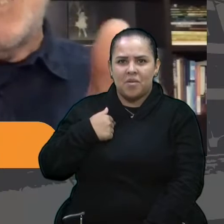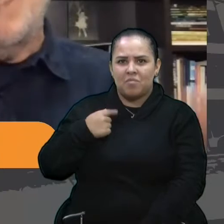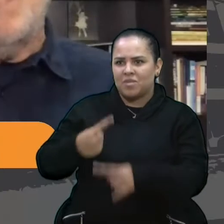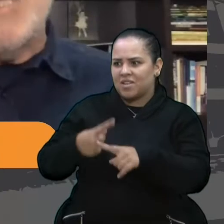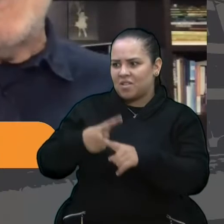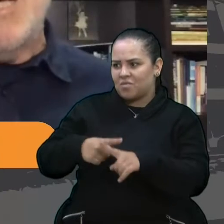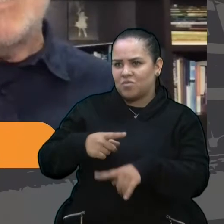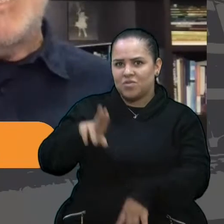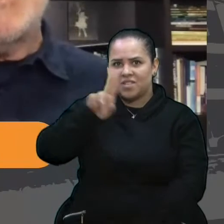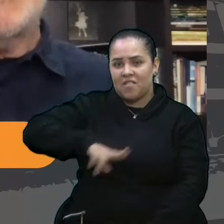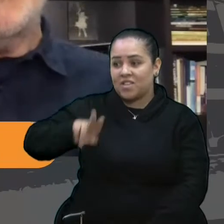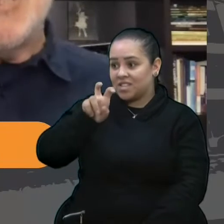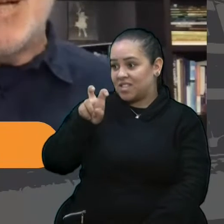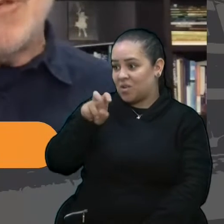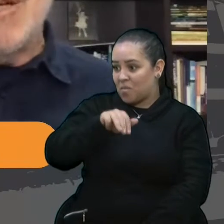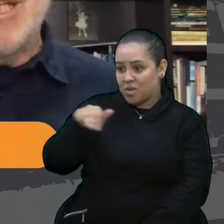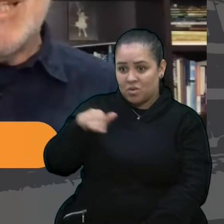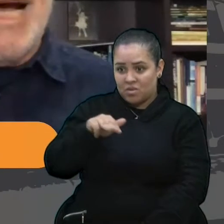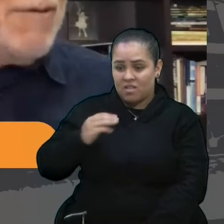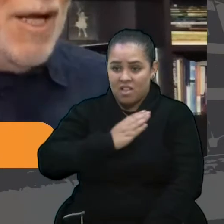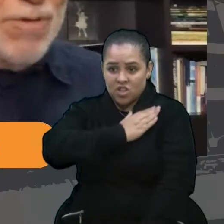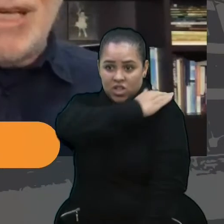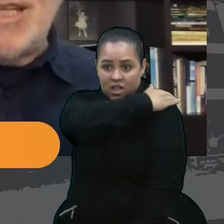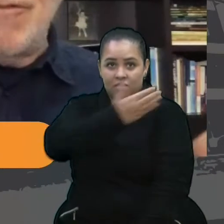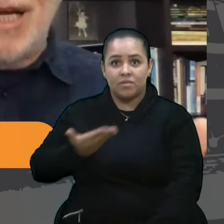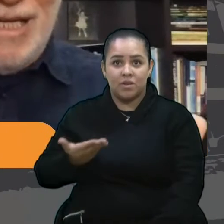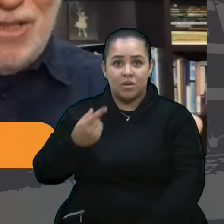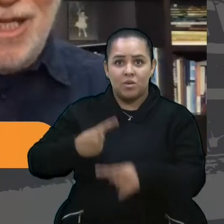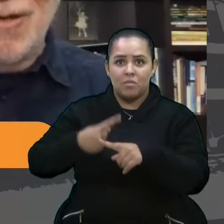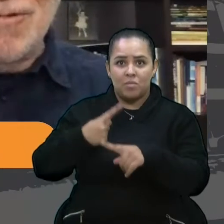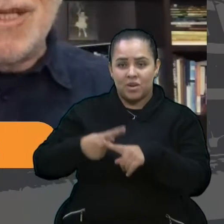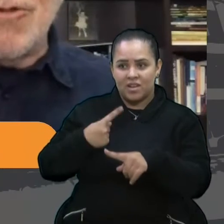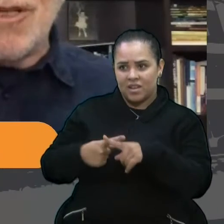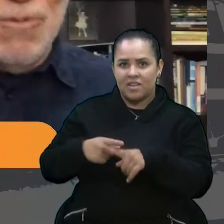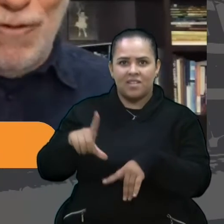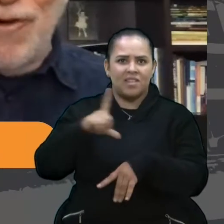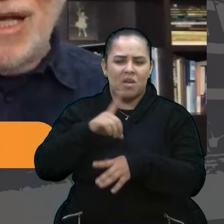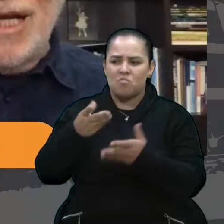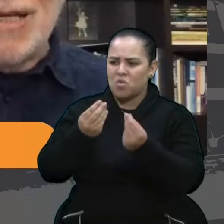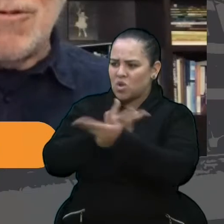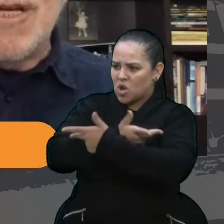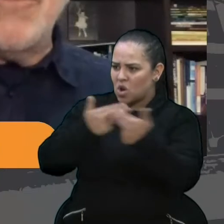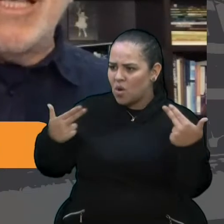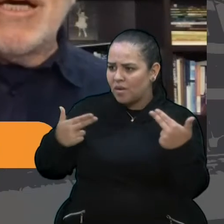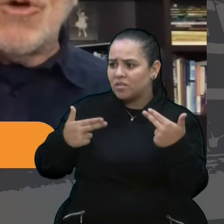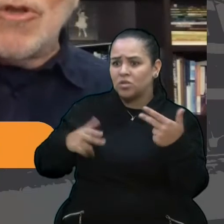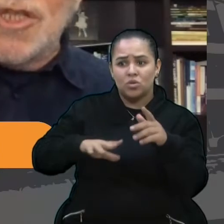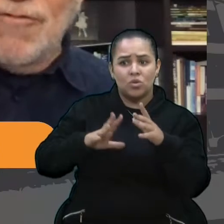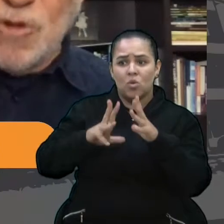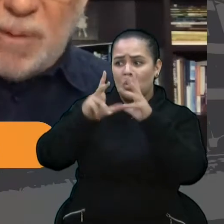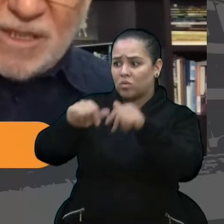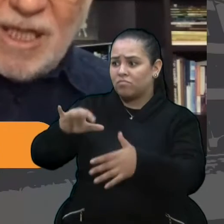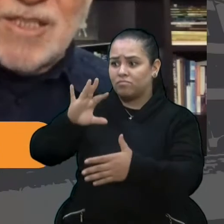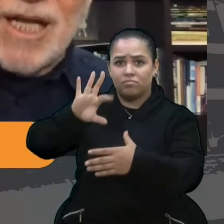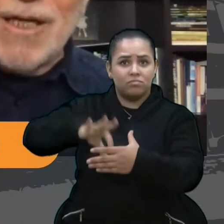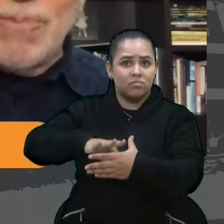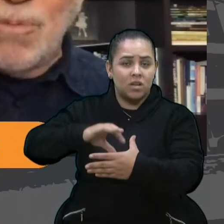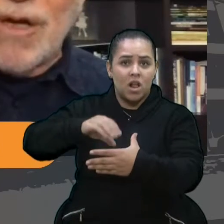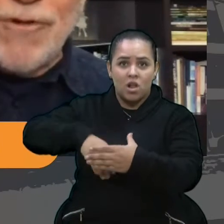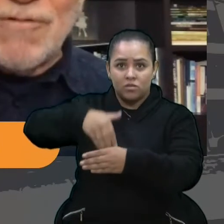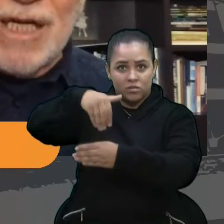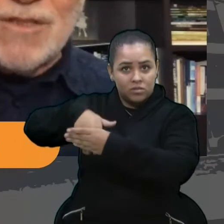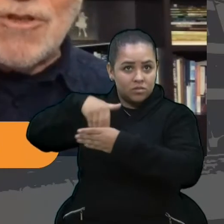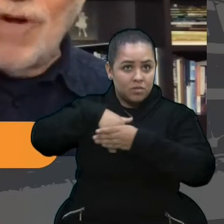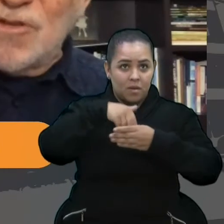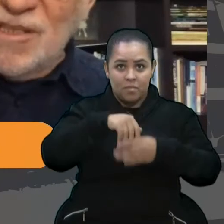para derrubar também a tese da ditadura militar. Claro. Porque teve eleição, todo mundo foi eleito, inclusive os presidentes da República